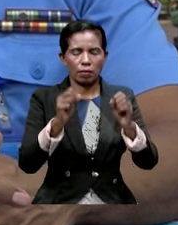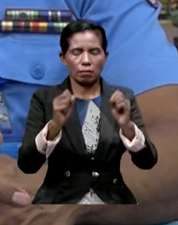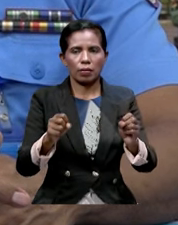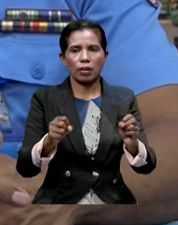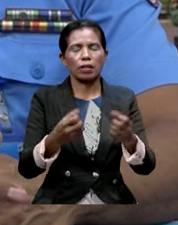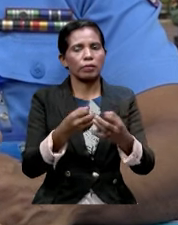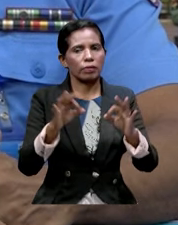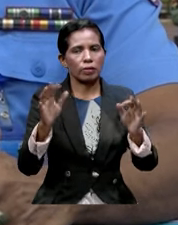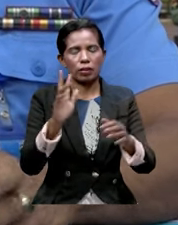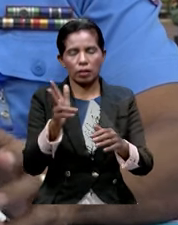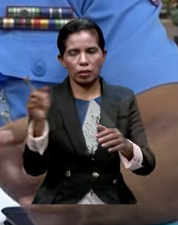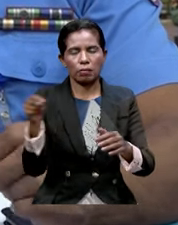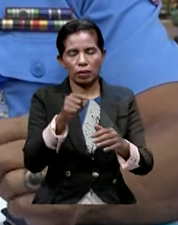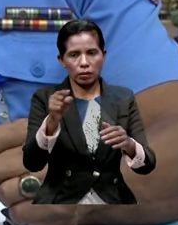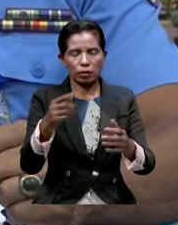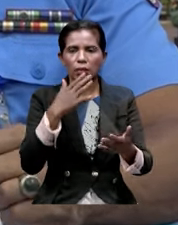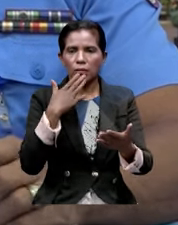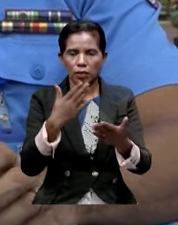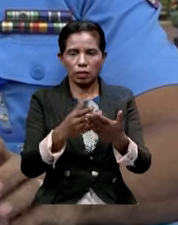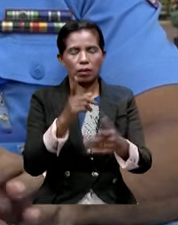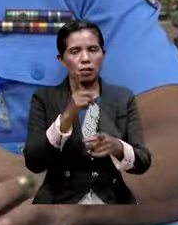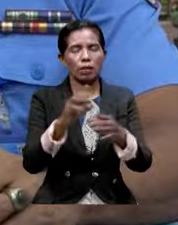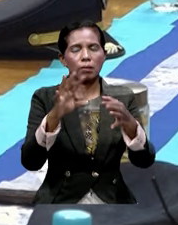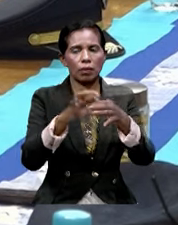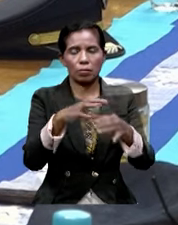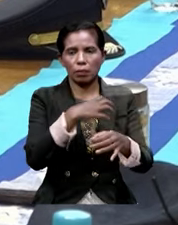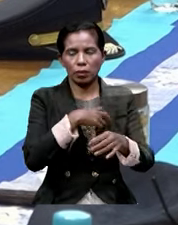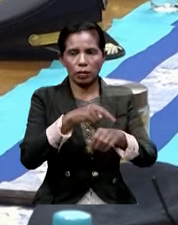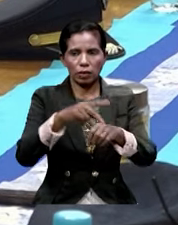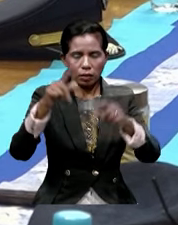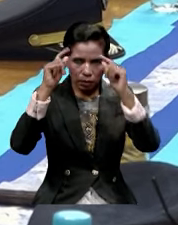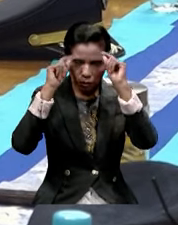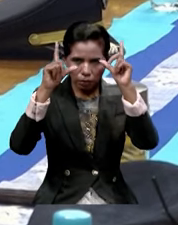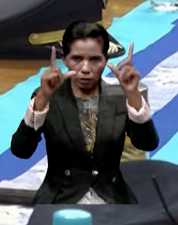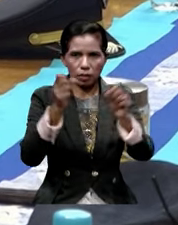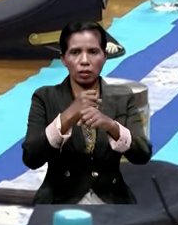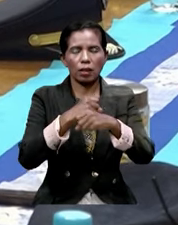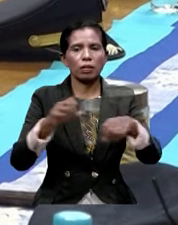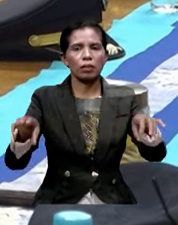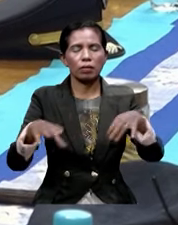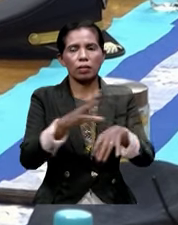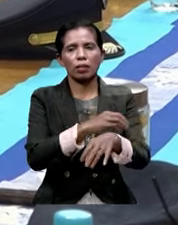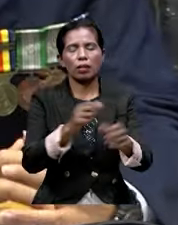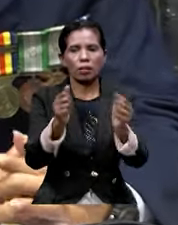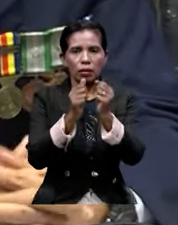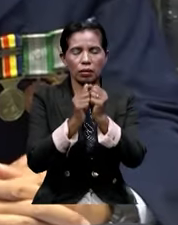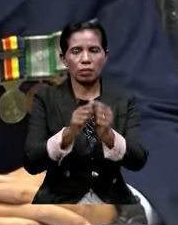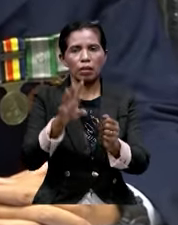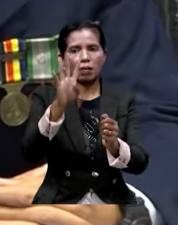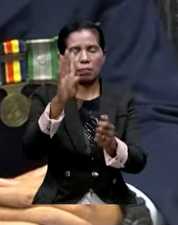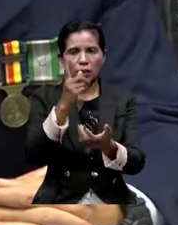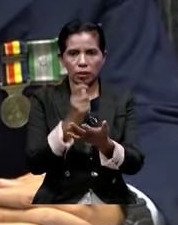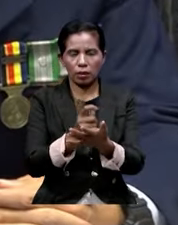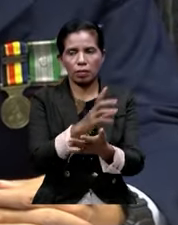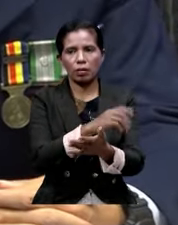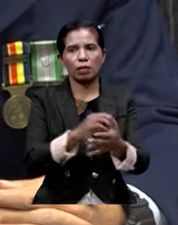sei, 30% dia que liuta. Membro Polícia Nacional Timor-Leste nebe dadaun ne halau serviço efetivo a motu krihun hatresin